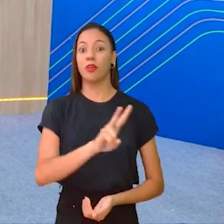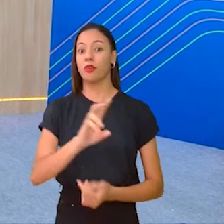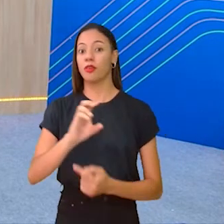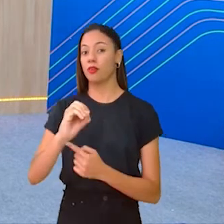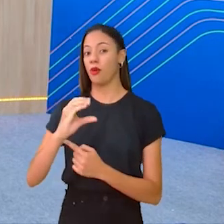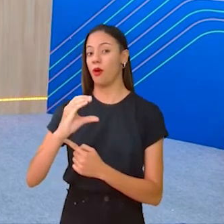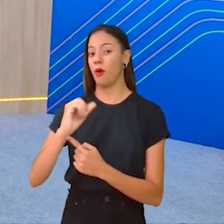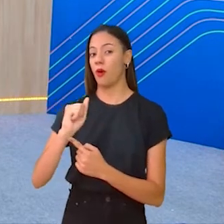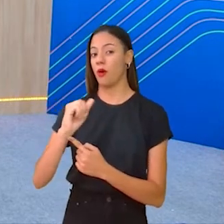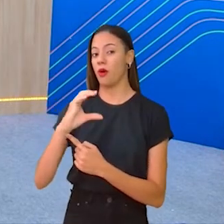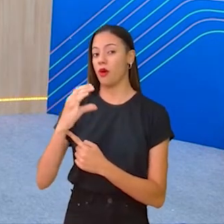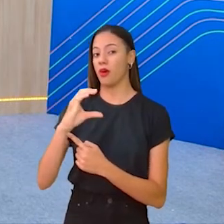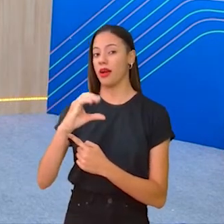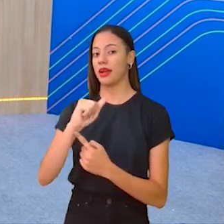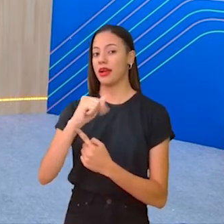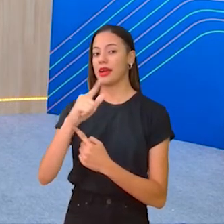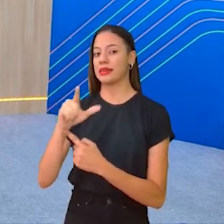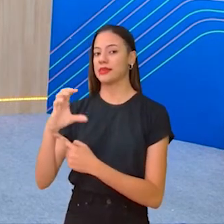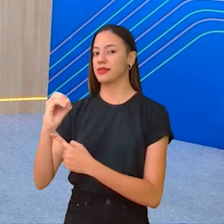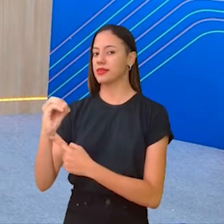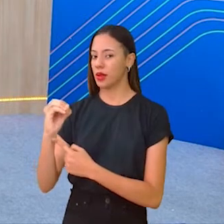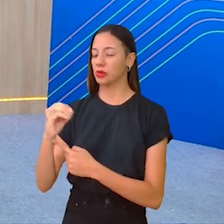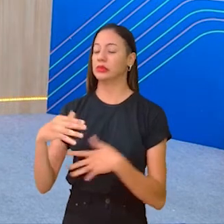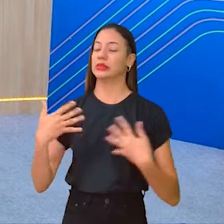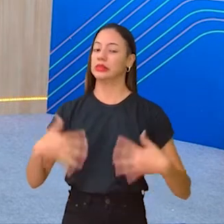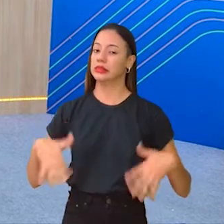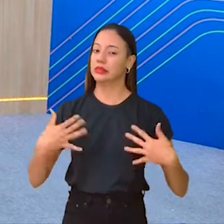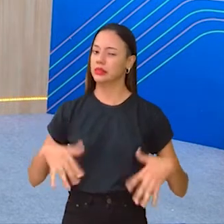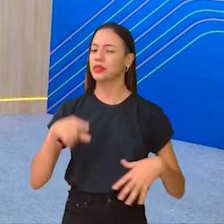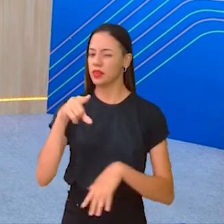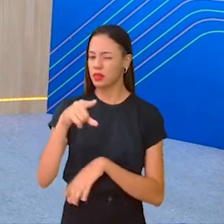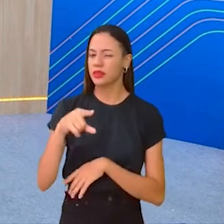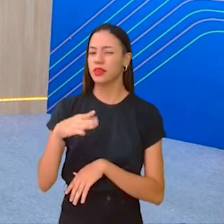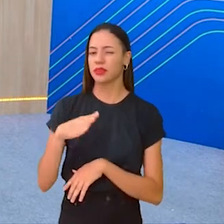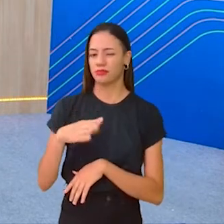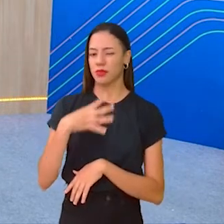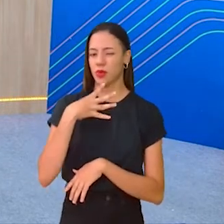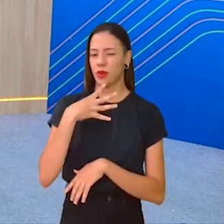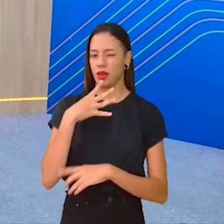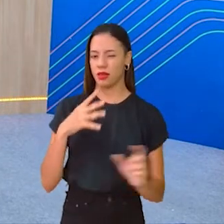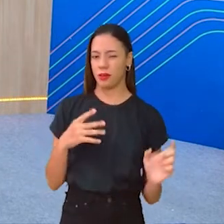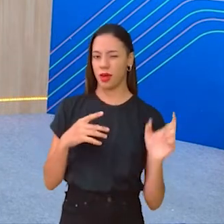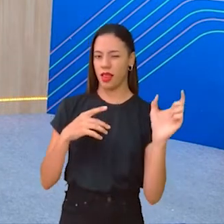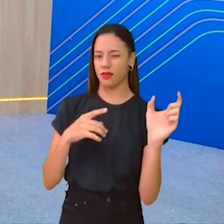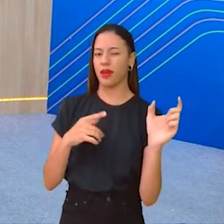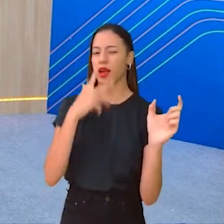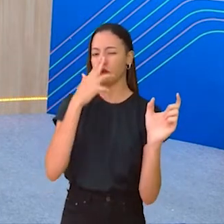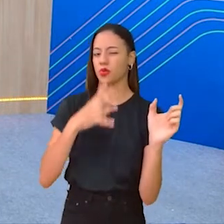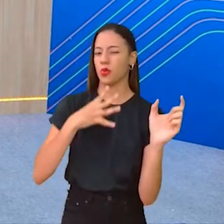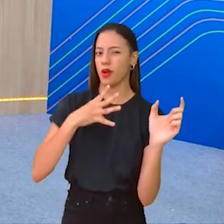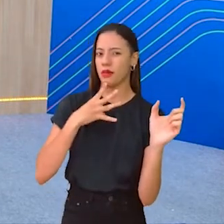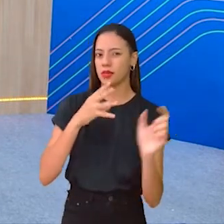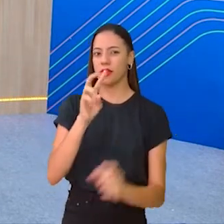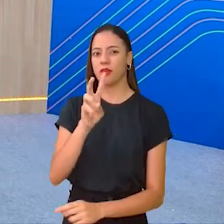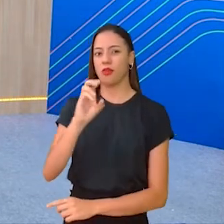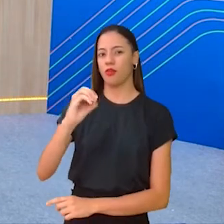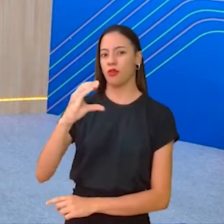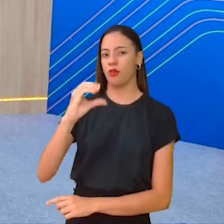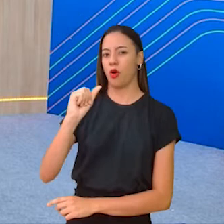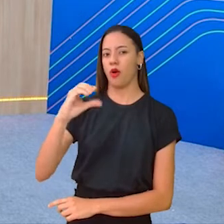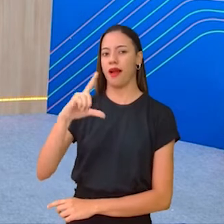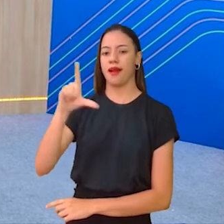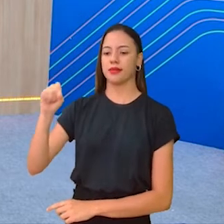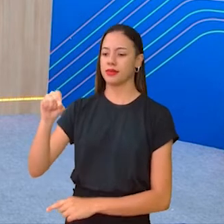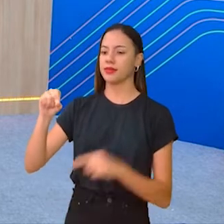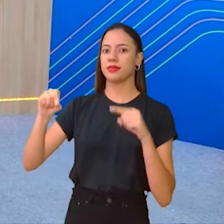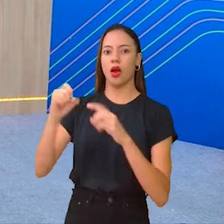Vocação, professor, olha só, vocação. Vocês já devem ter ouvido falar essa palavra vocação, né? E ela vem assim do latim